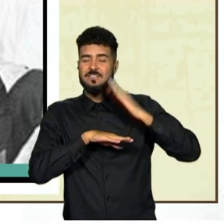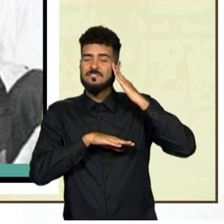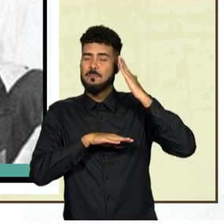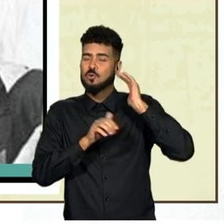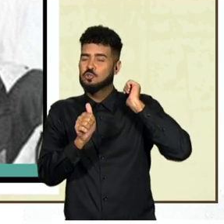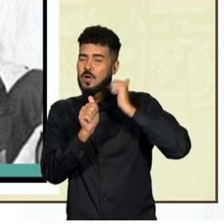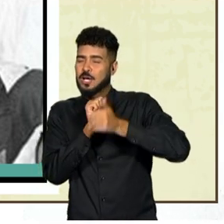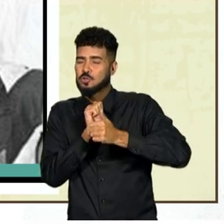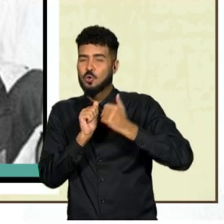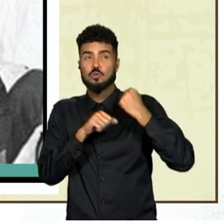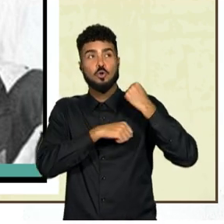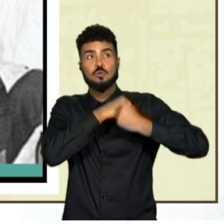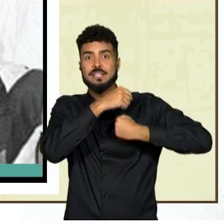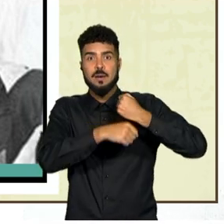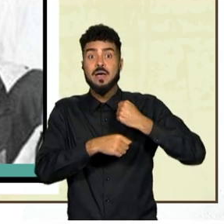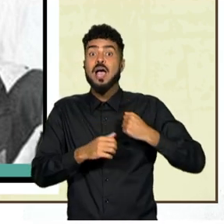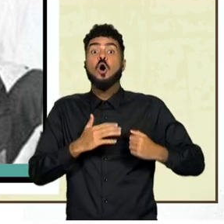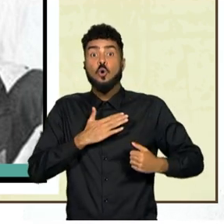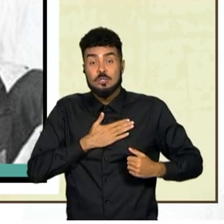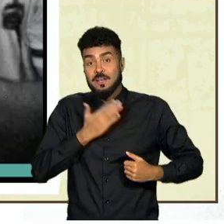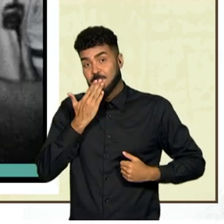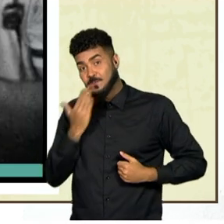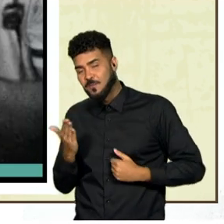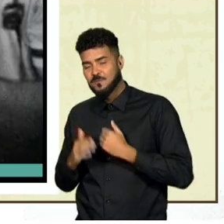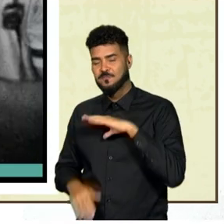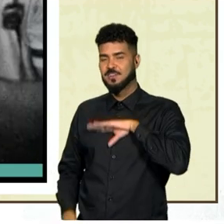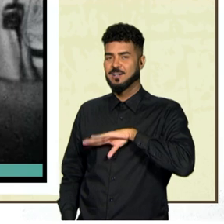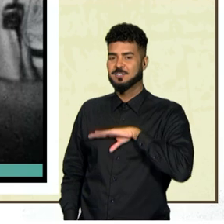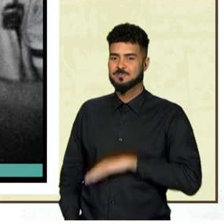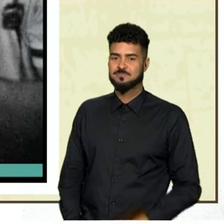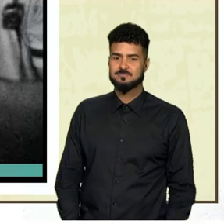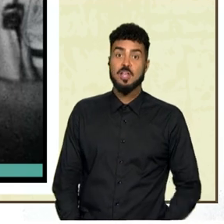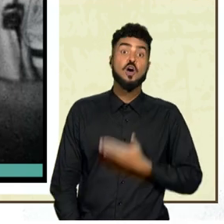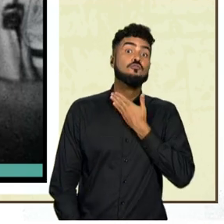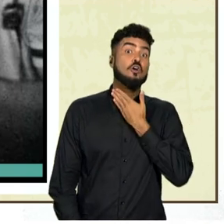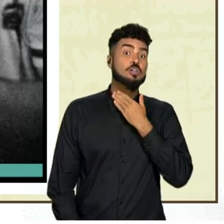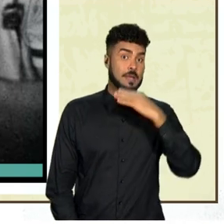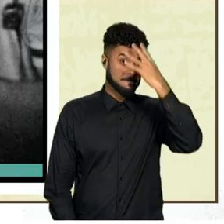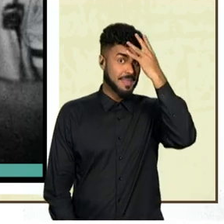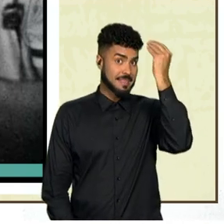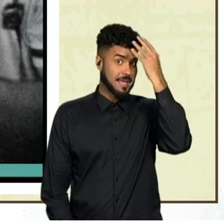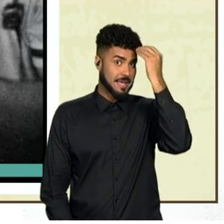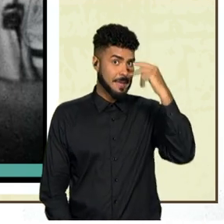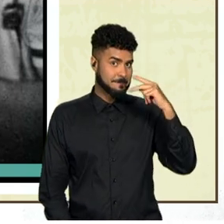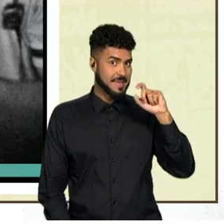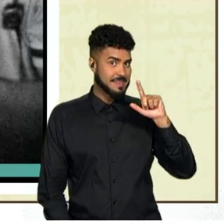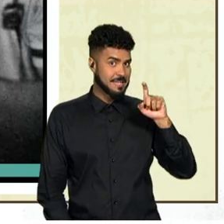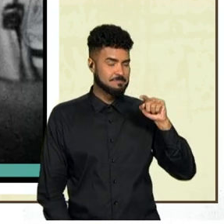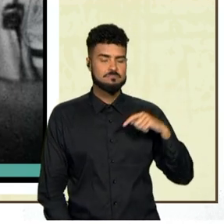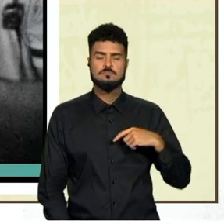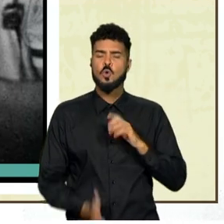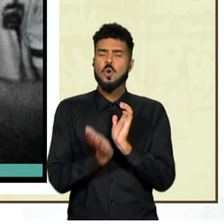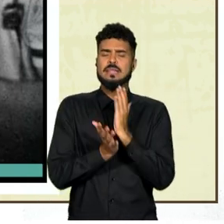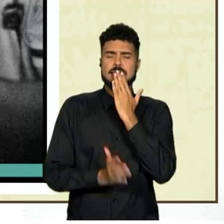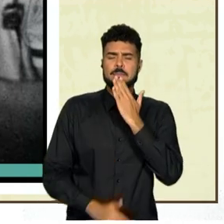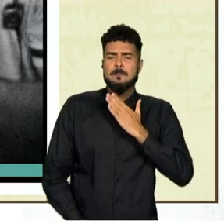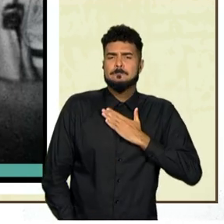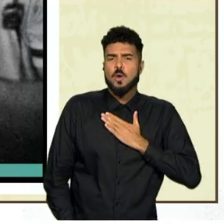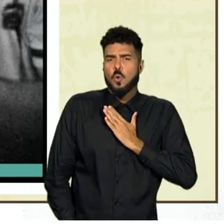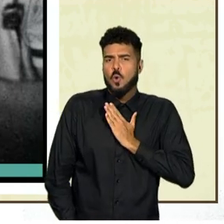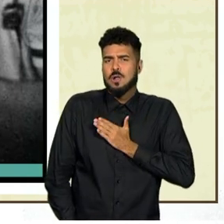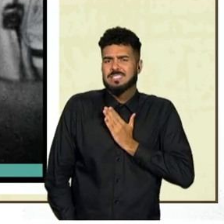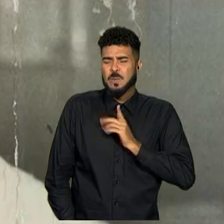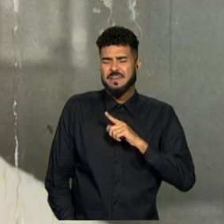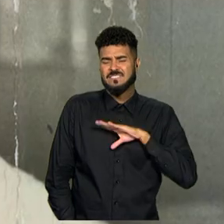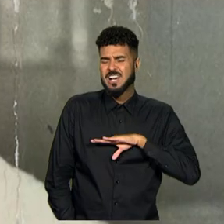tempos batia pelo Vasco da Gama. O time de meu coração sempre foi o Vasco. Eu gostei muito do Vasco, gosto